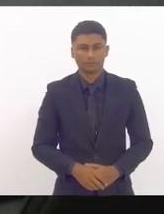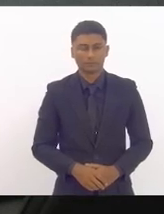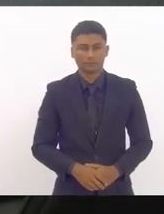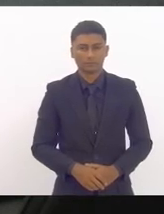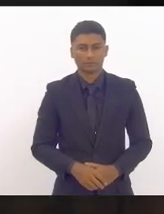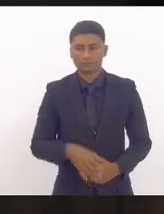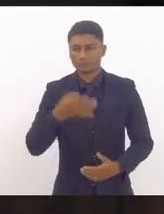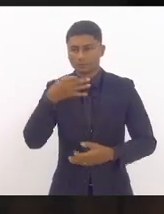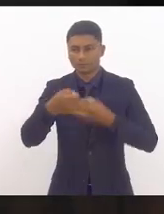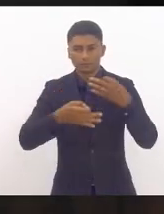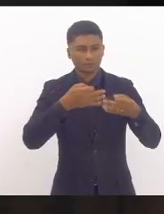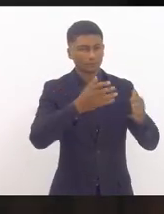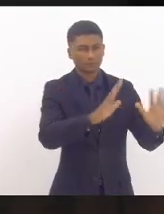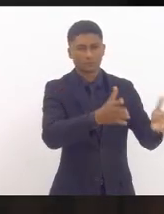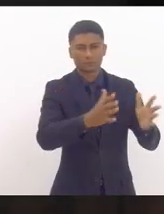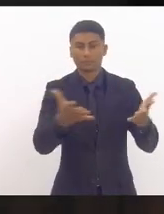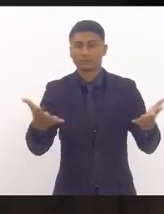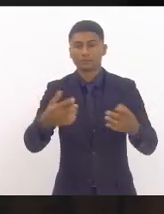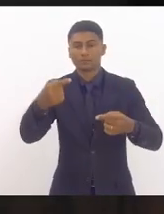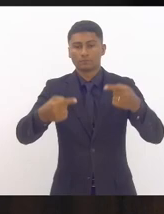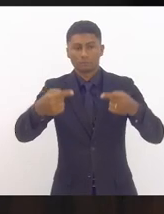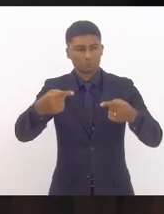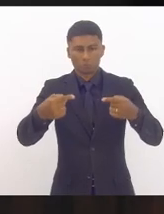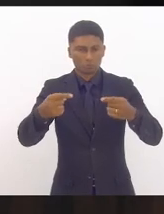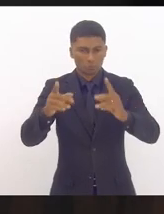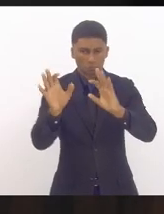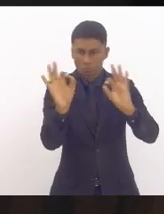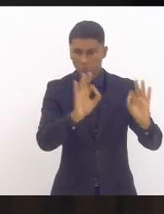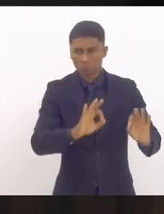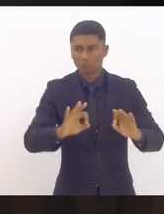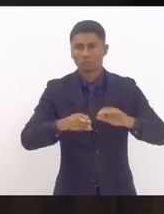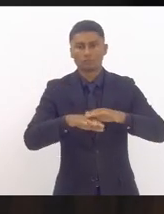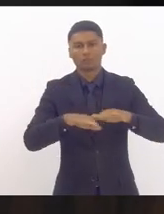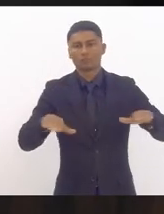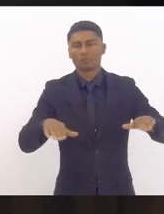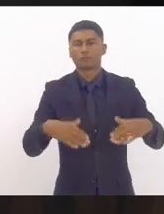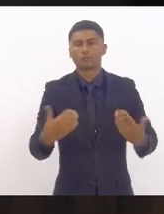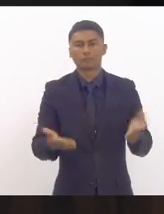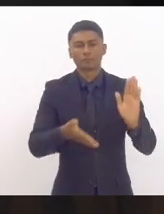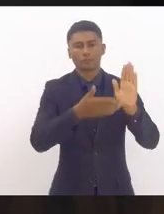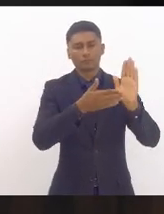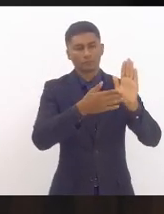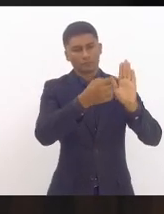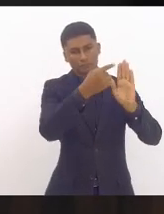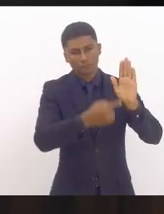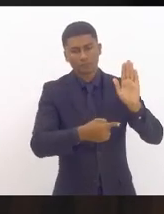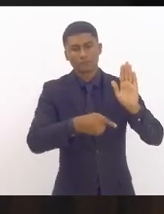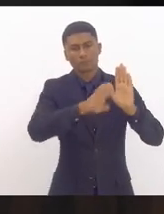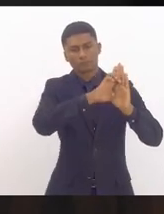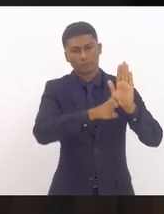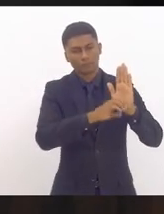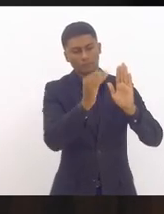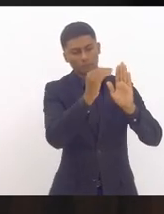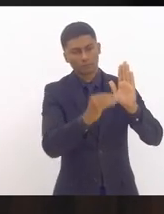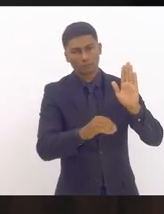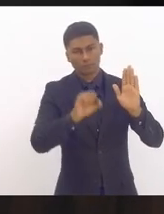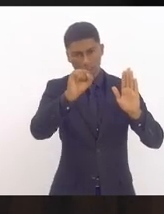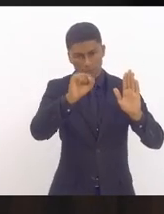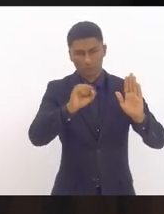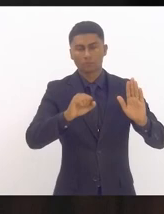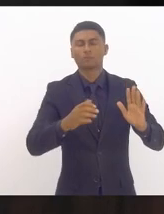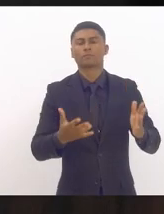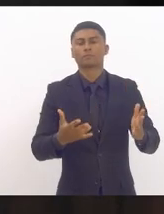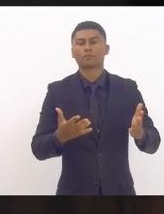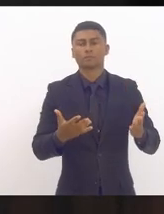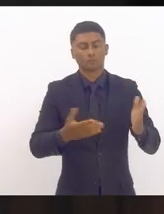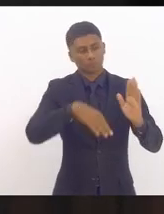Com os pareceres emitidos em discussão, não havendo quem queira discutir, encerrada a discussão, presidente, proposta receber 8 emendas. Nada mais a tratar